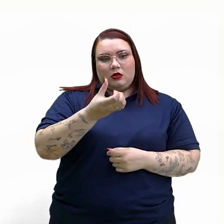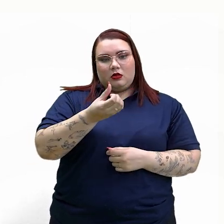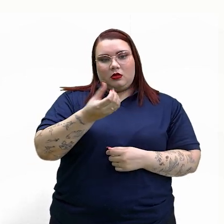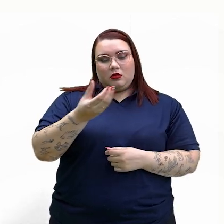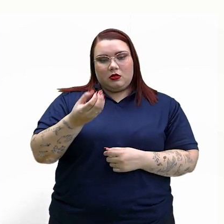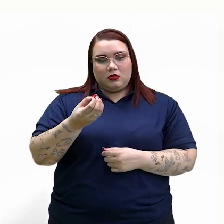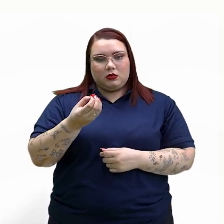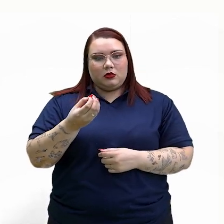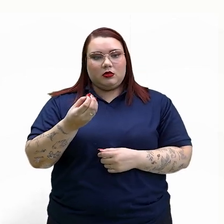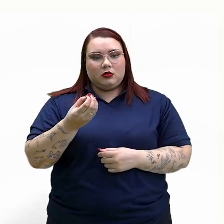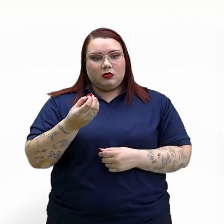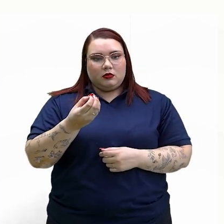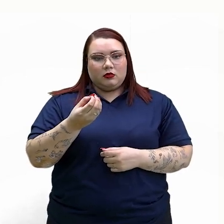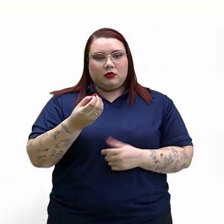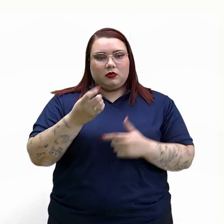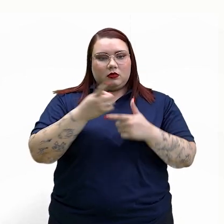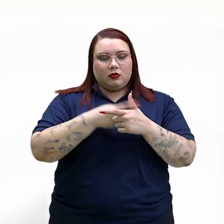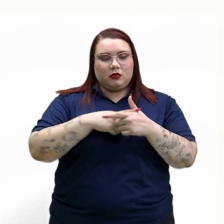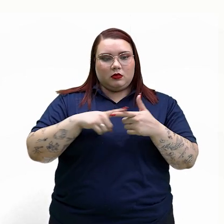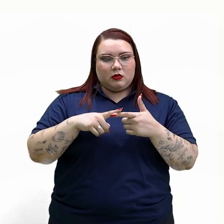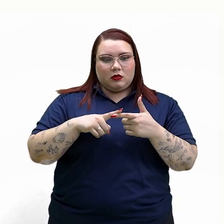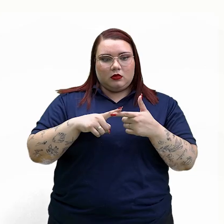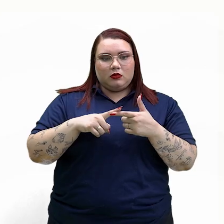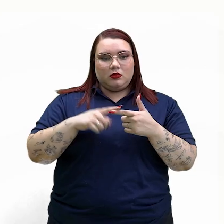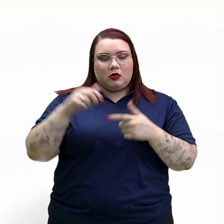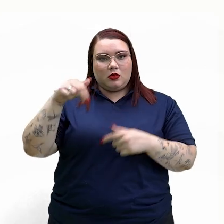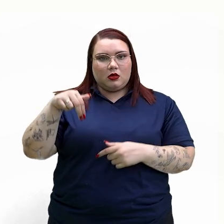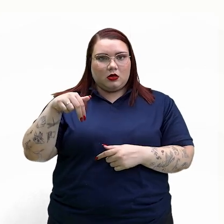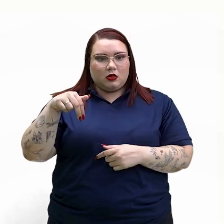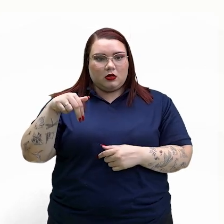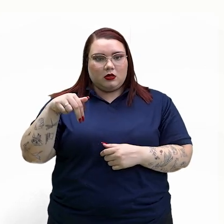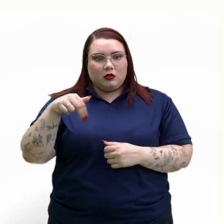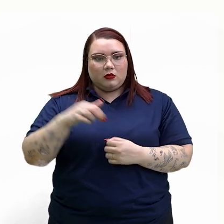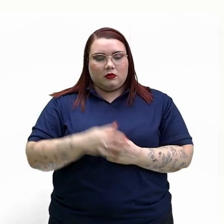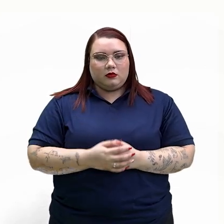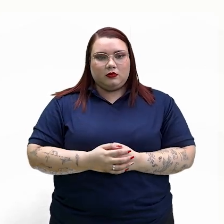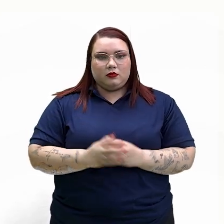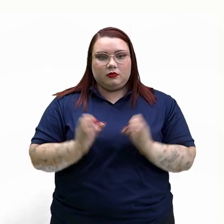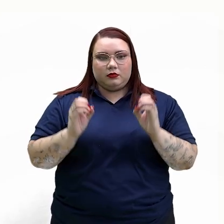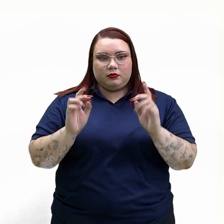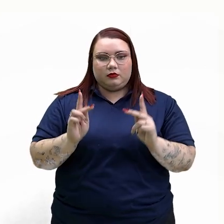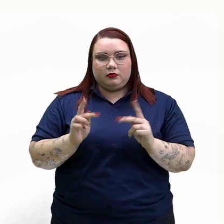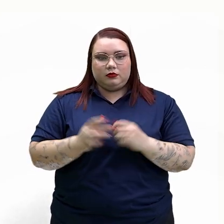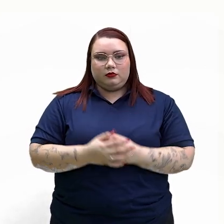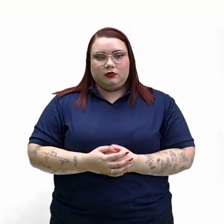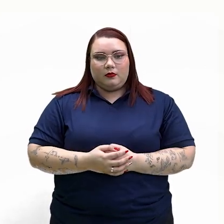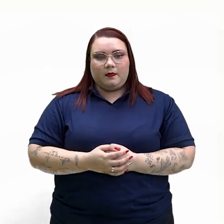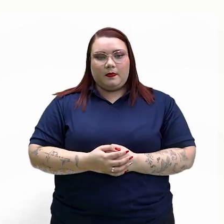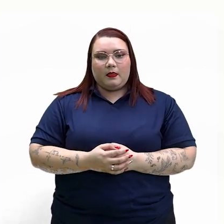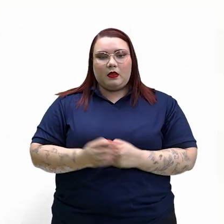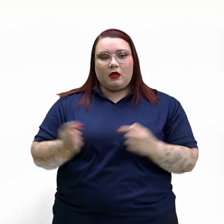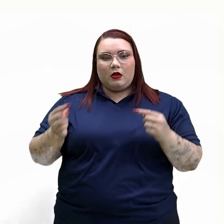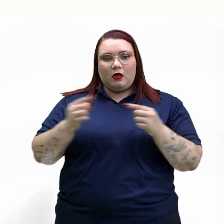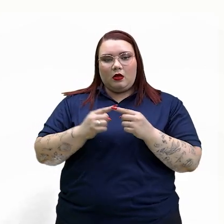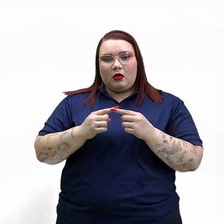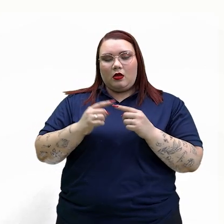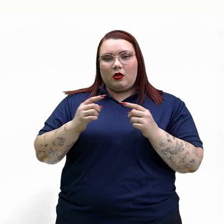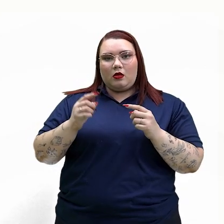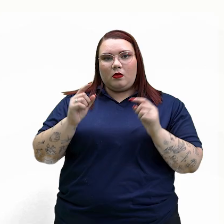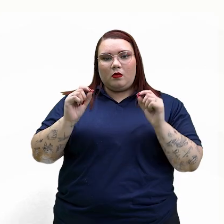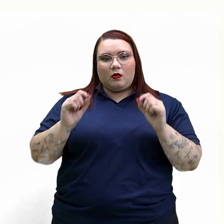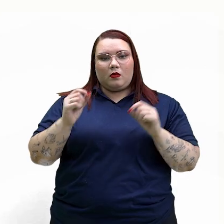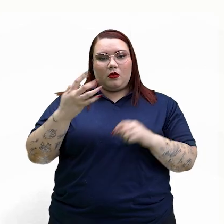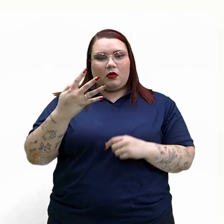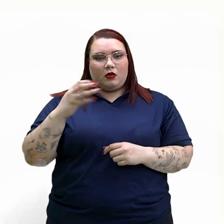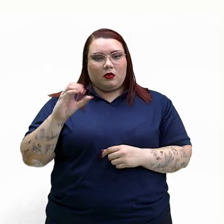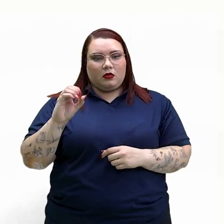360 dividido pelo número de lados. Correto? E isso aqui vai ter que ser igual a quanto?